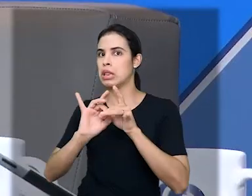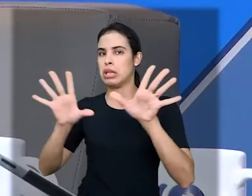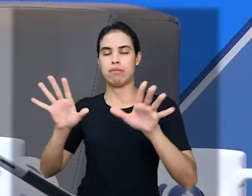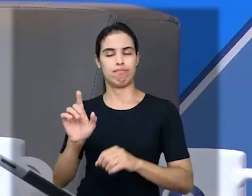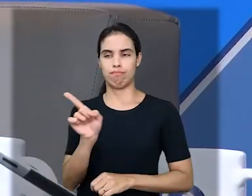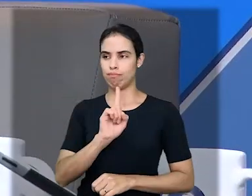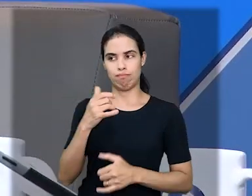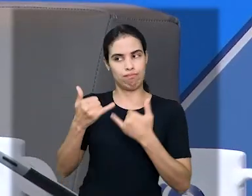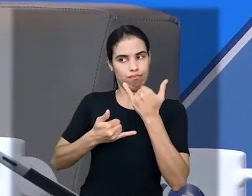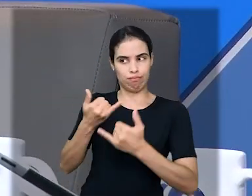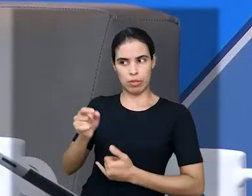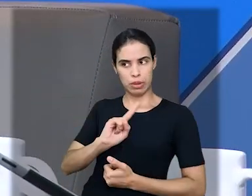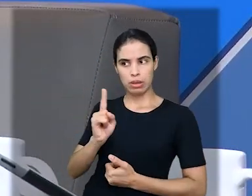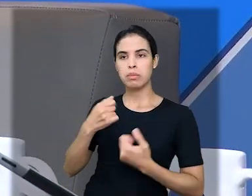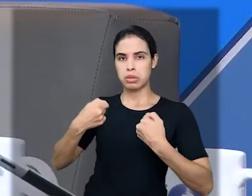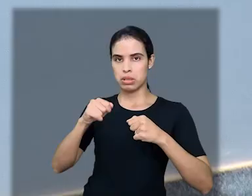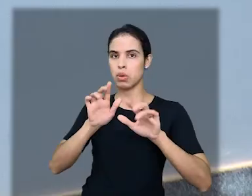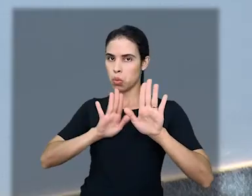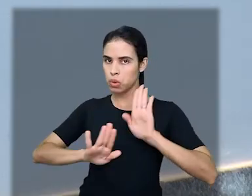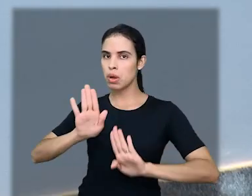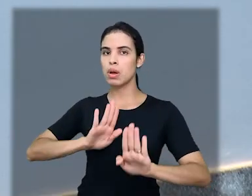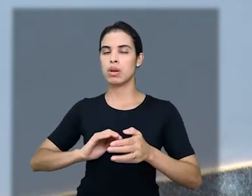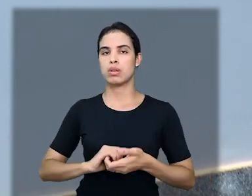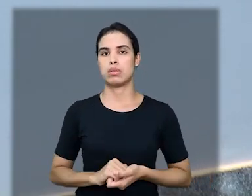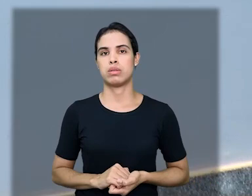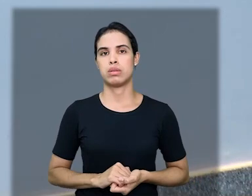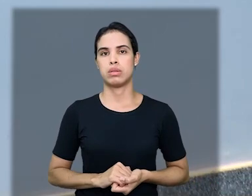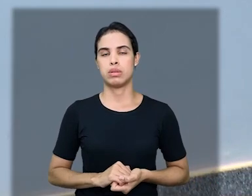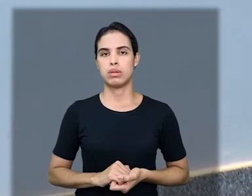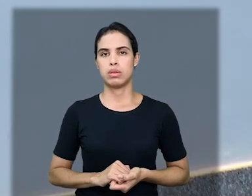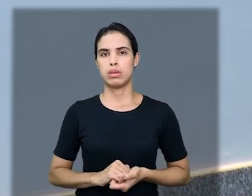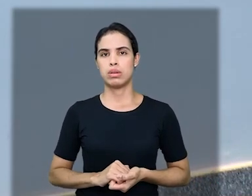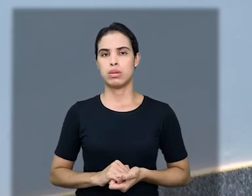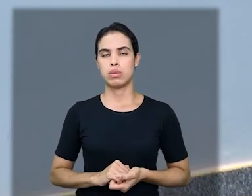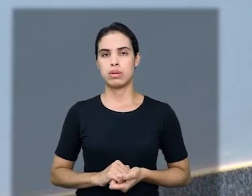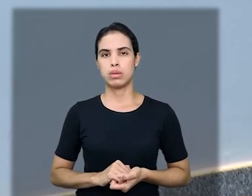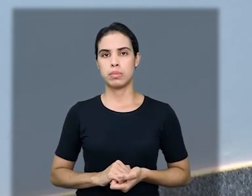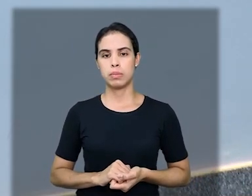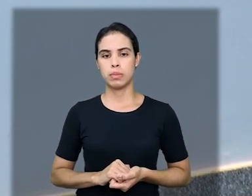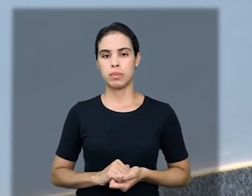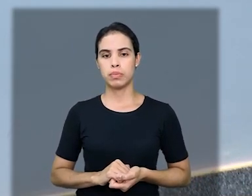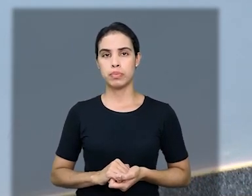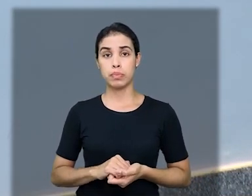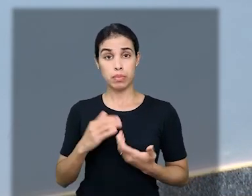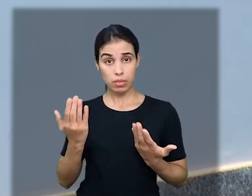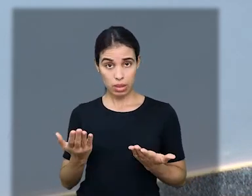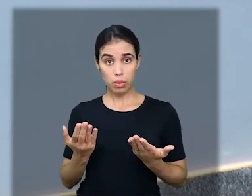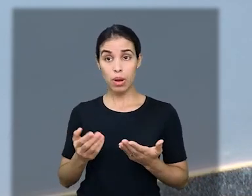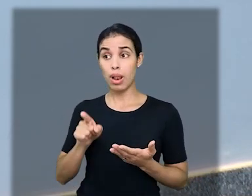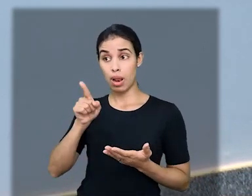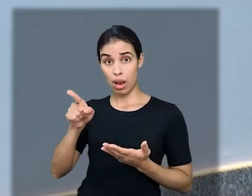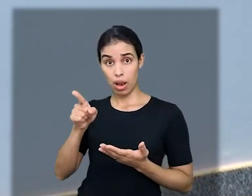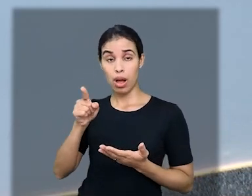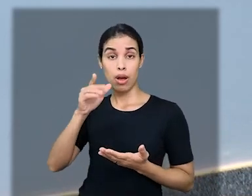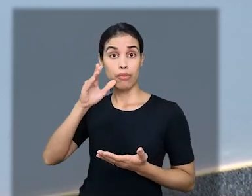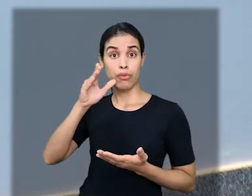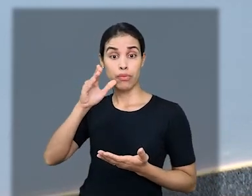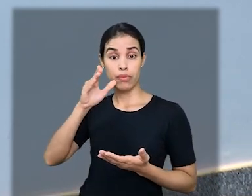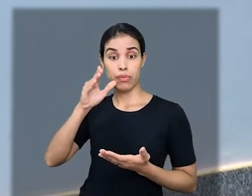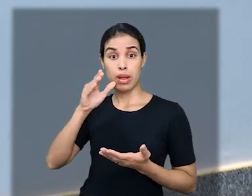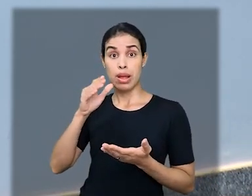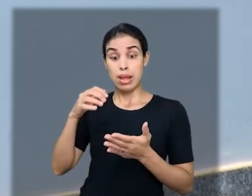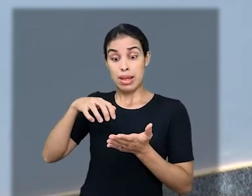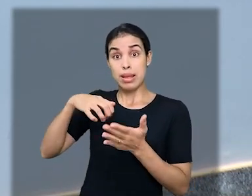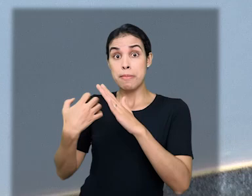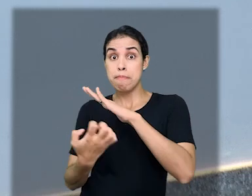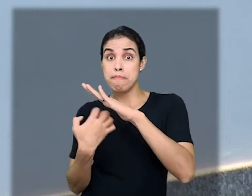cuidado, não é brincadeira. Pois é, mas a demissão ela só pode ocorrer por justa causa se a empresa na qual o profissional trabalha for